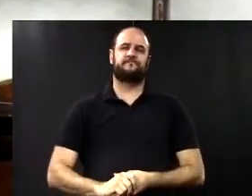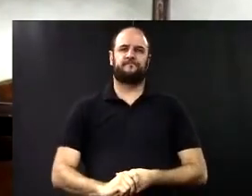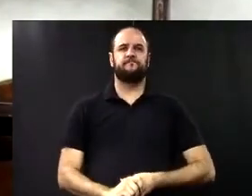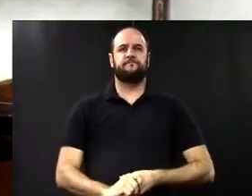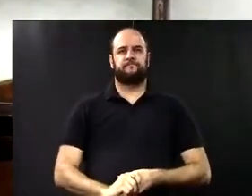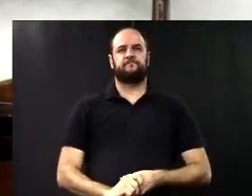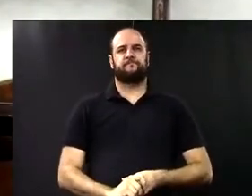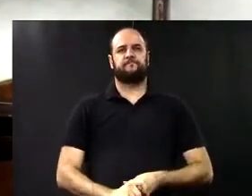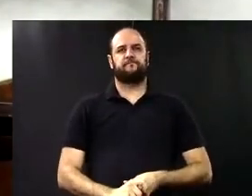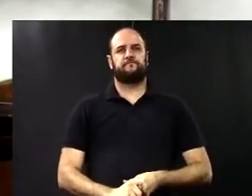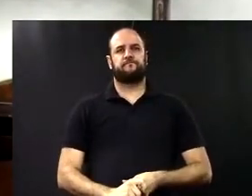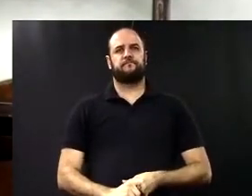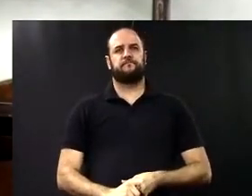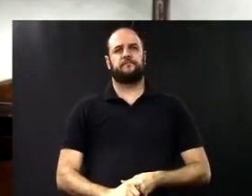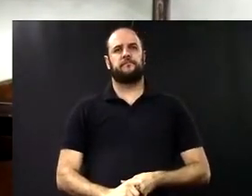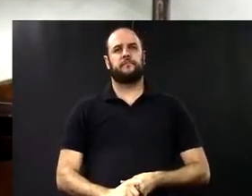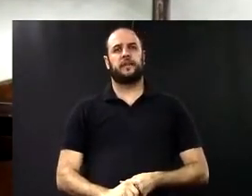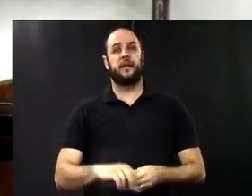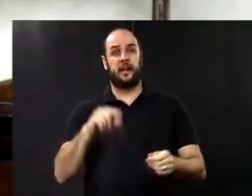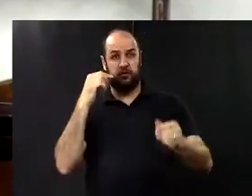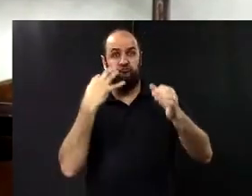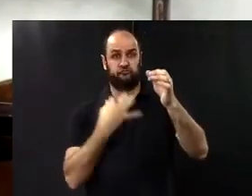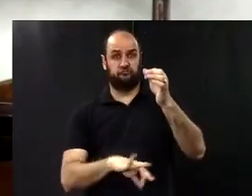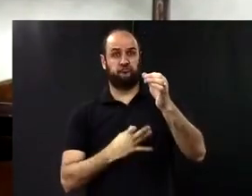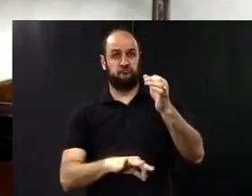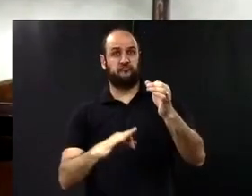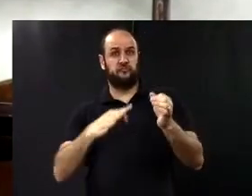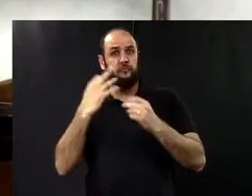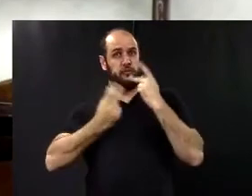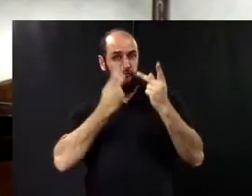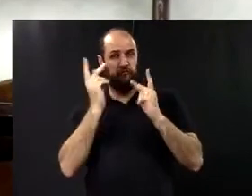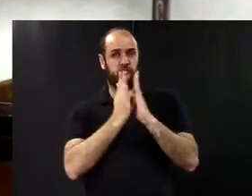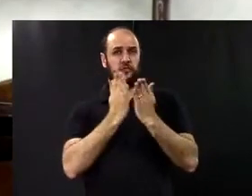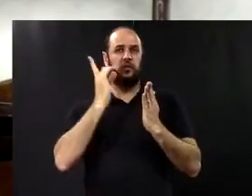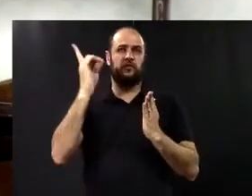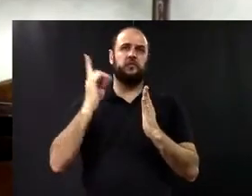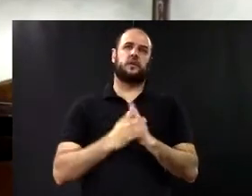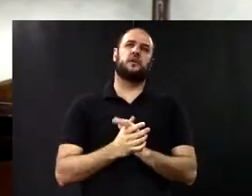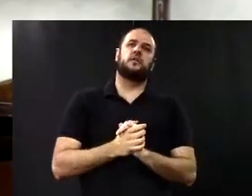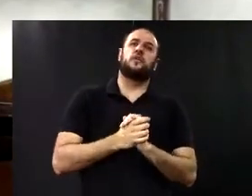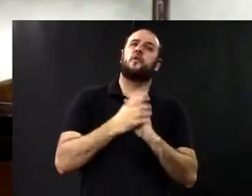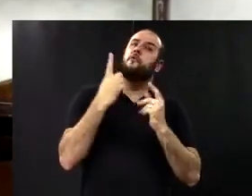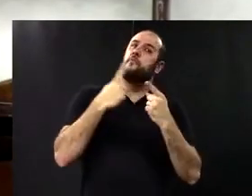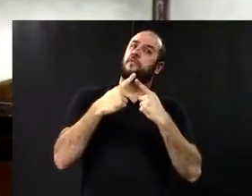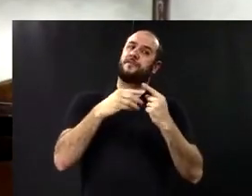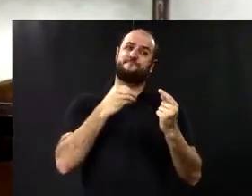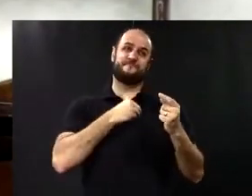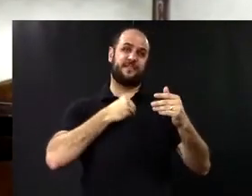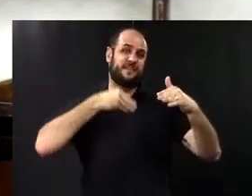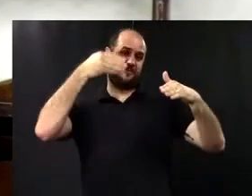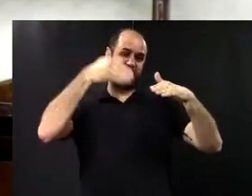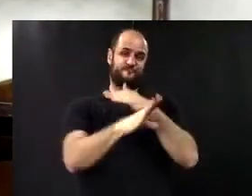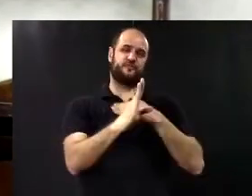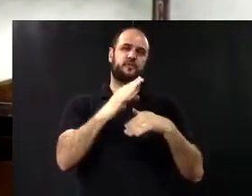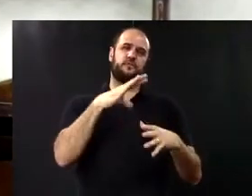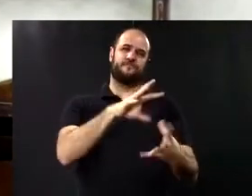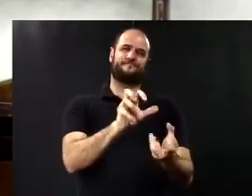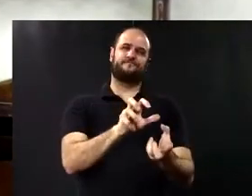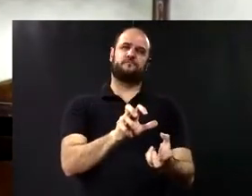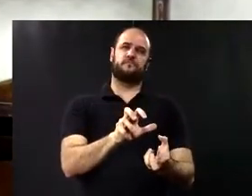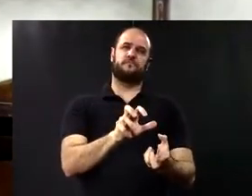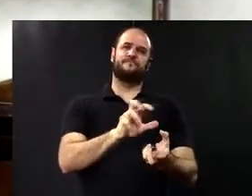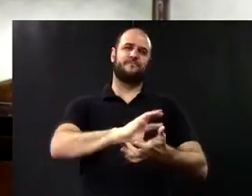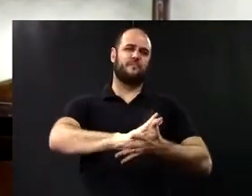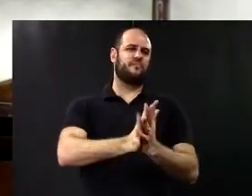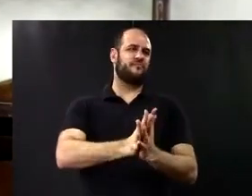a disciplina? Como nós já falamos, a disciplina é porque o pecado entrou no mundo. E o pecado devastou o